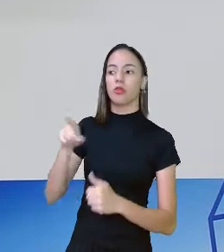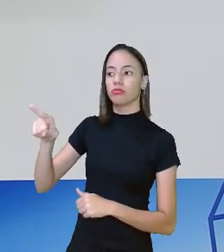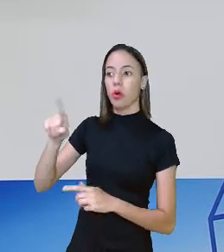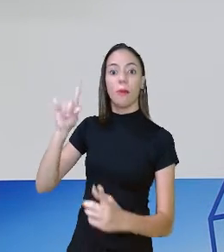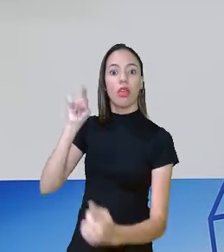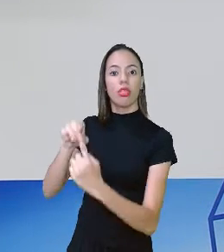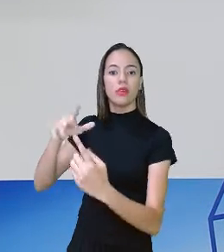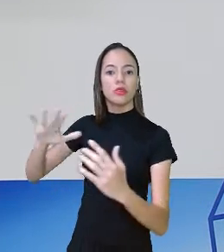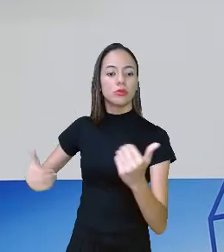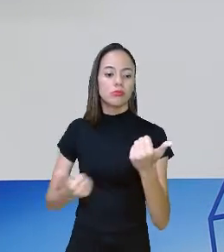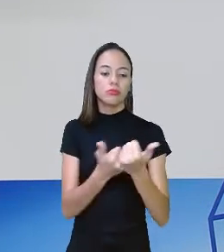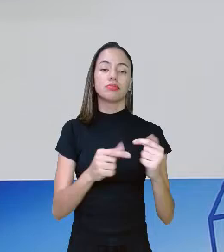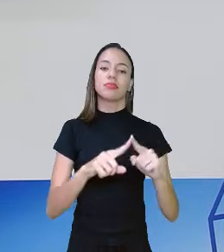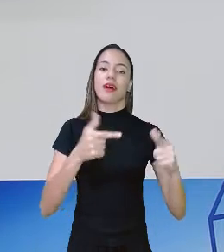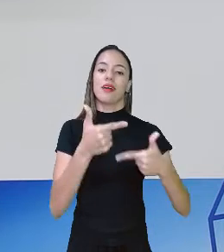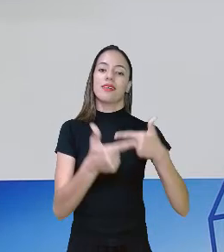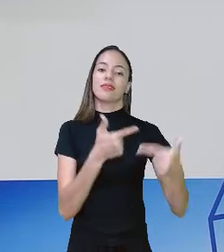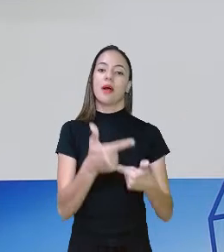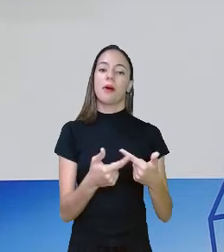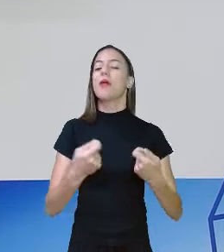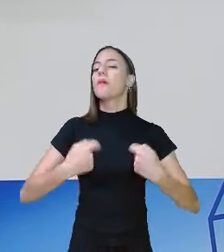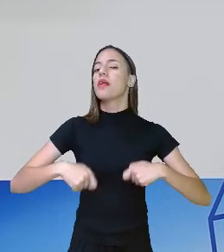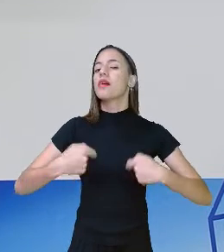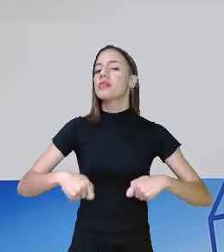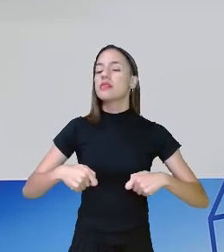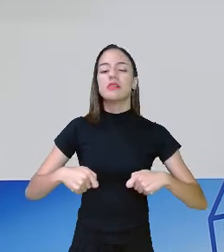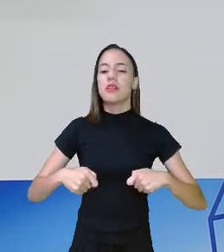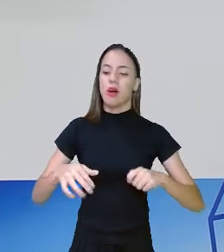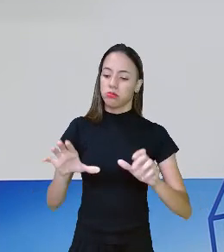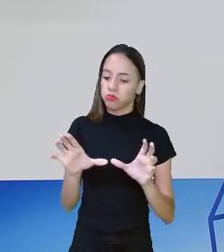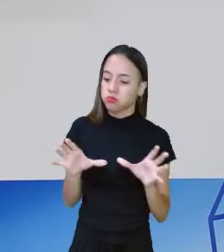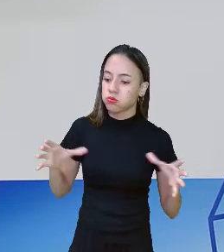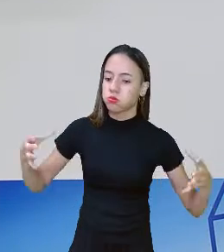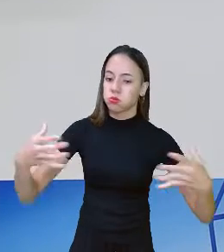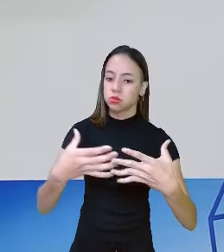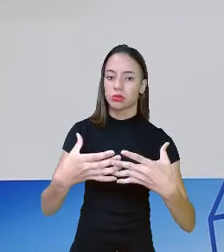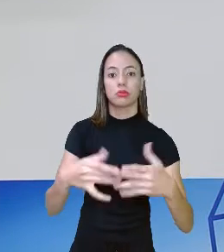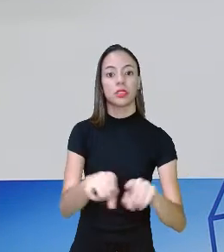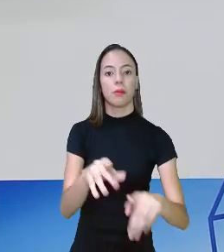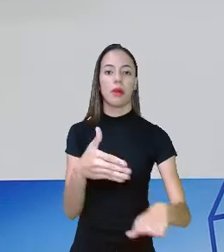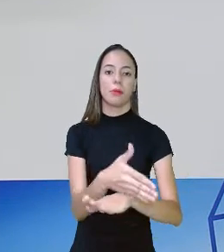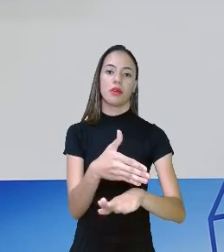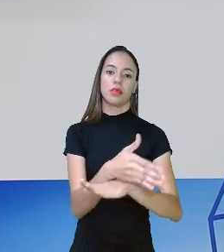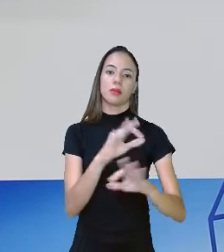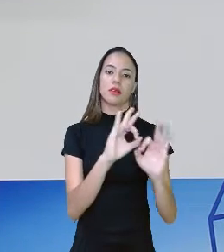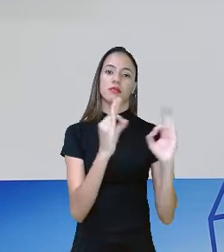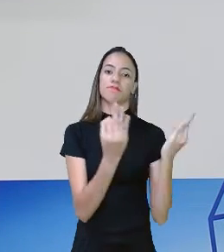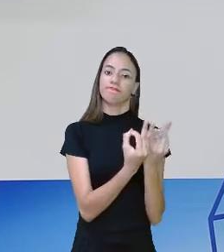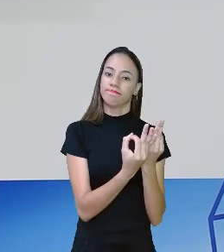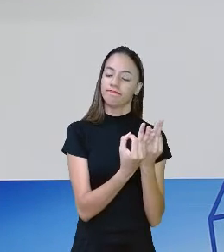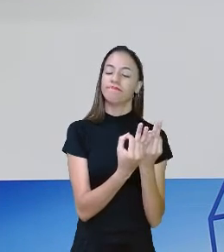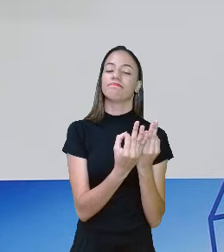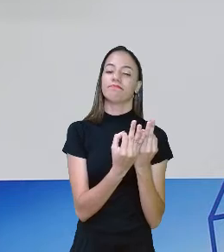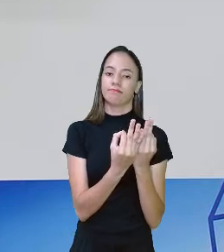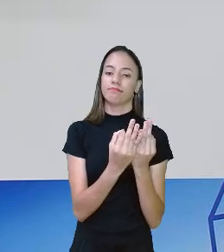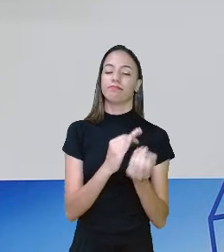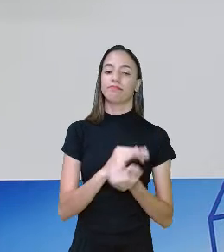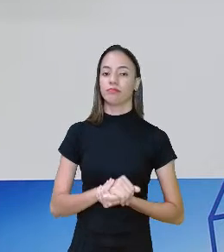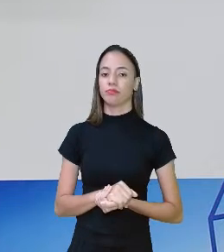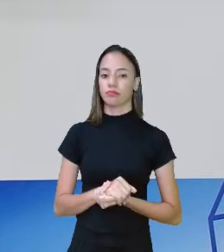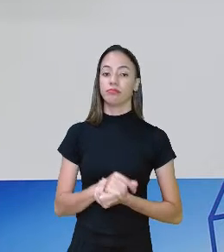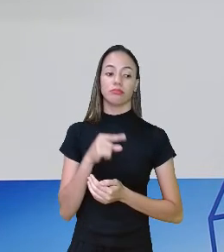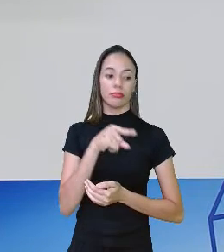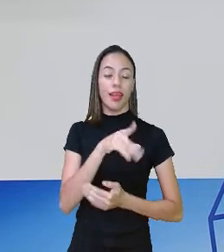esse trabalho tem que ser feito realmente em conjunto, contando com a família. E aí sim, vamos